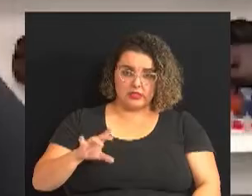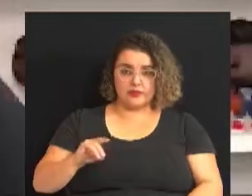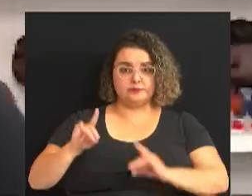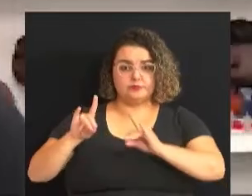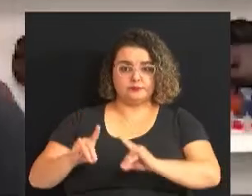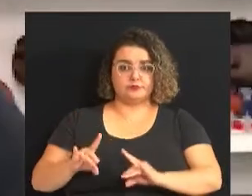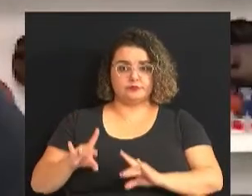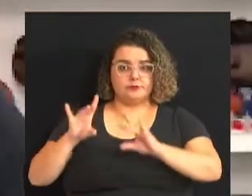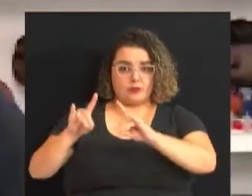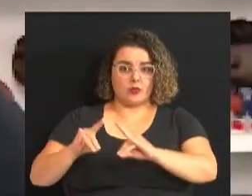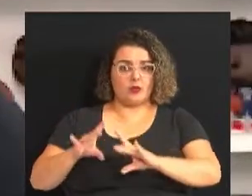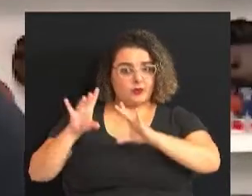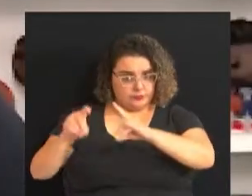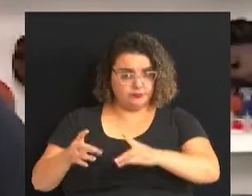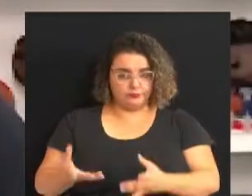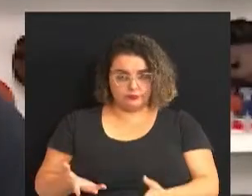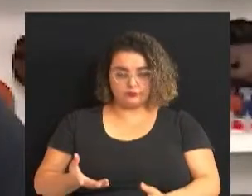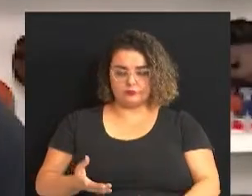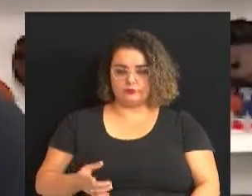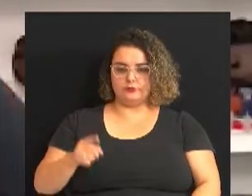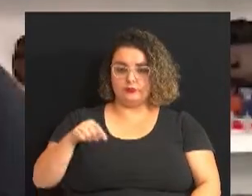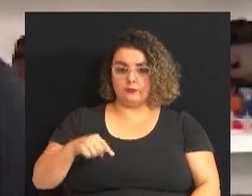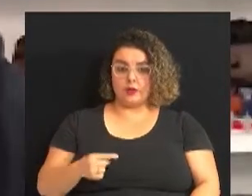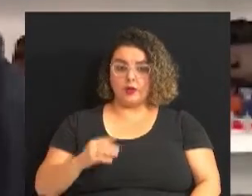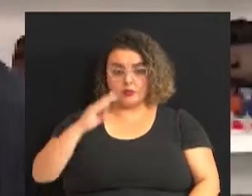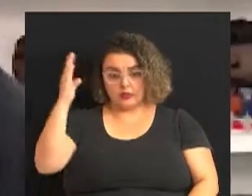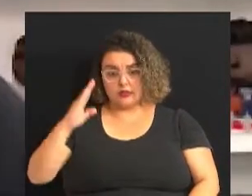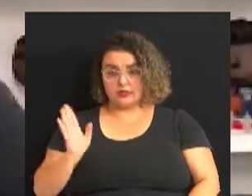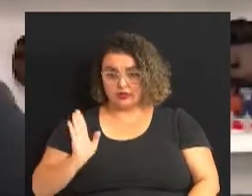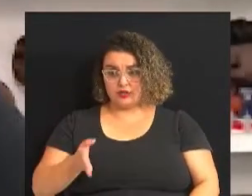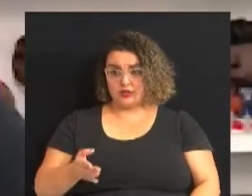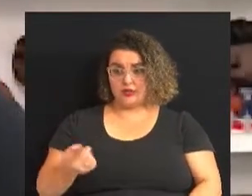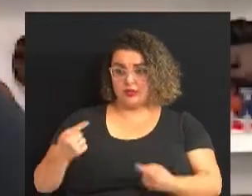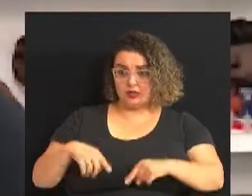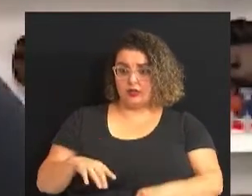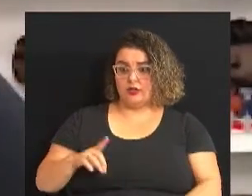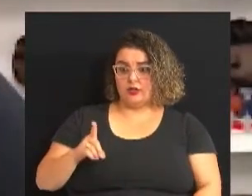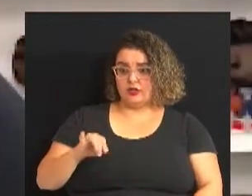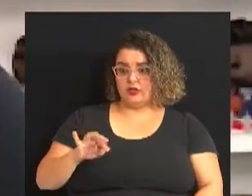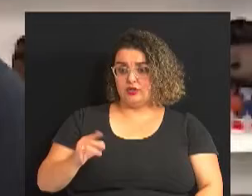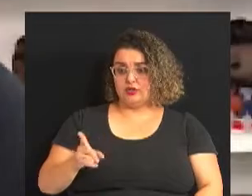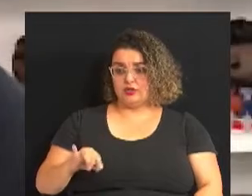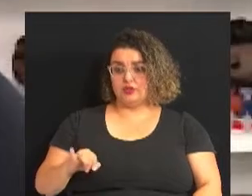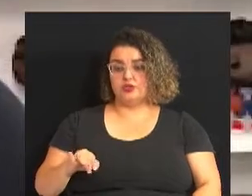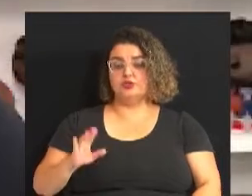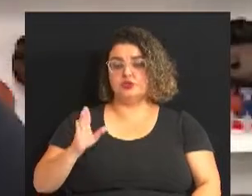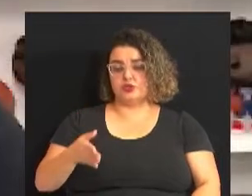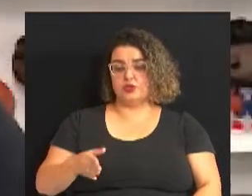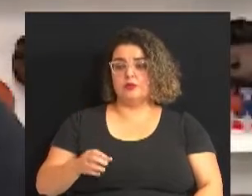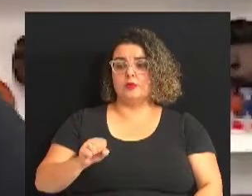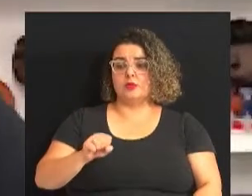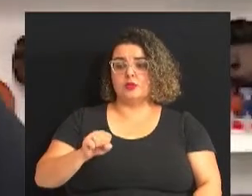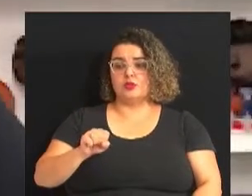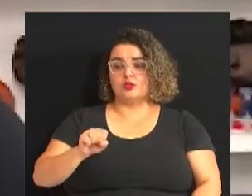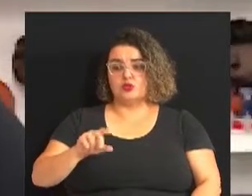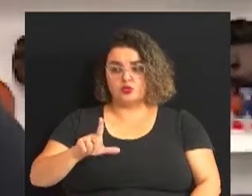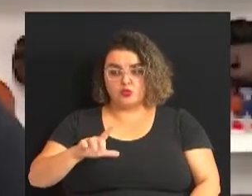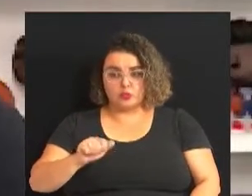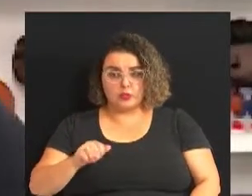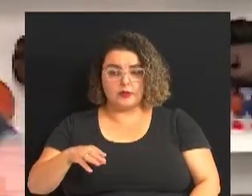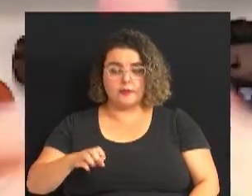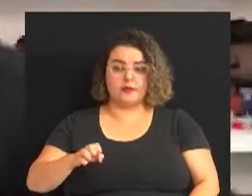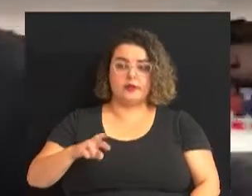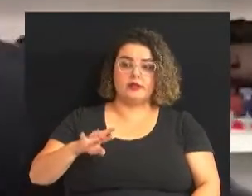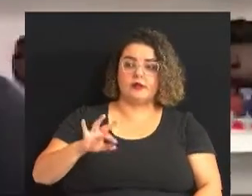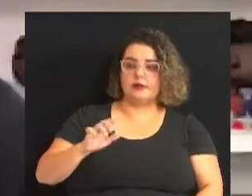campeonato brasileiro, que ele já tinha disputado, e apesar do Didi já ter sido campeão da Liga Sul-Americana por Franca, um campeonato